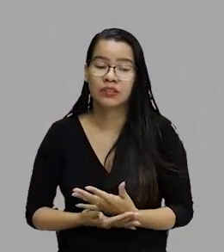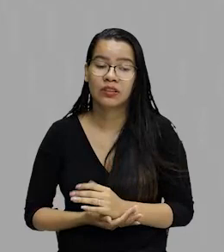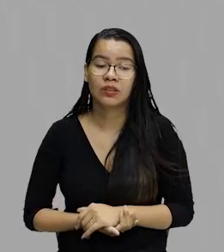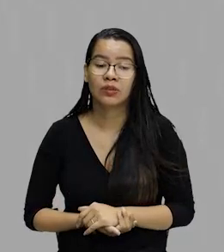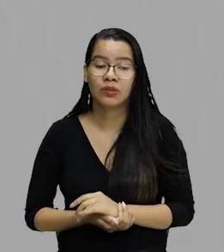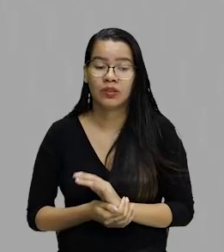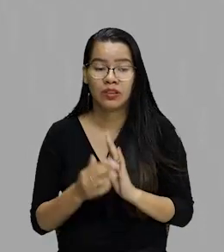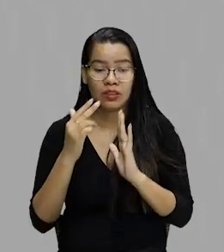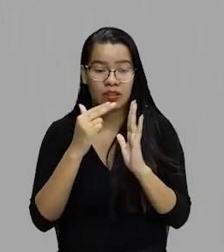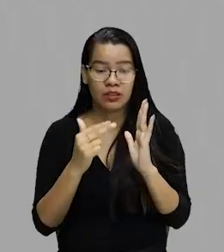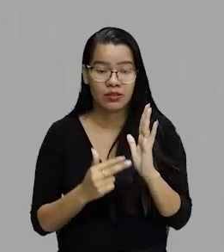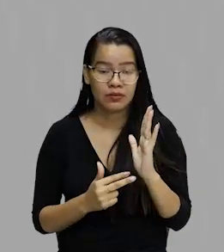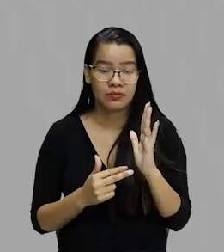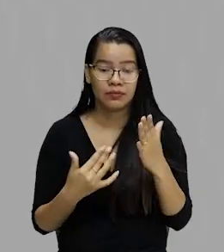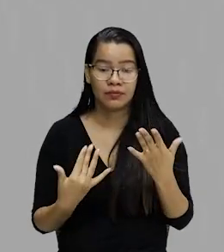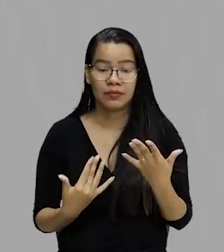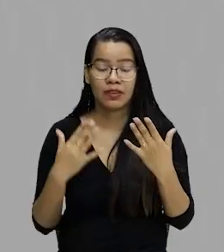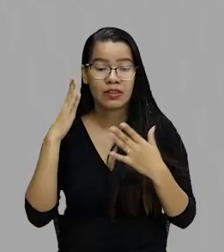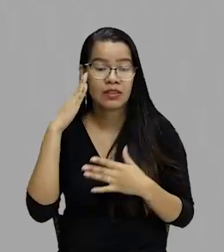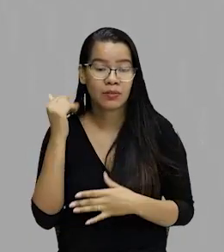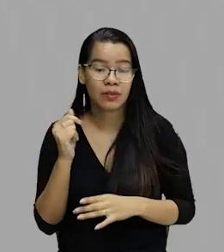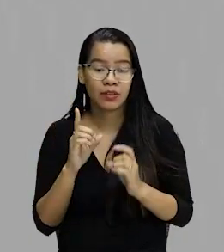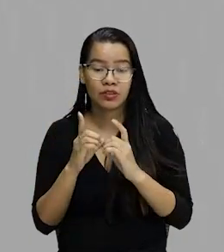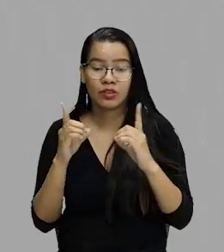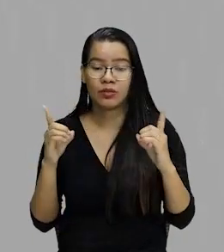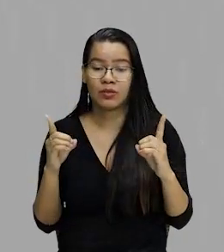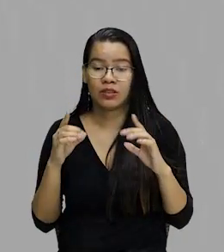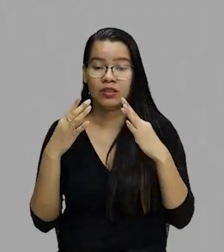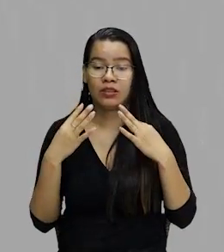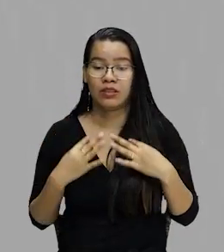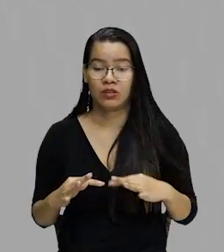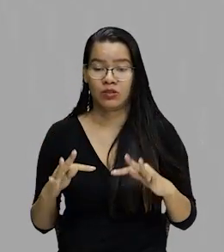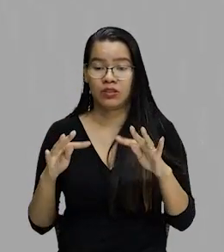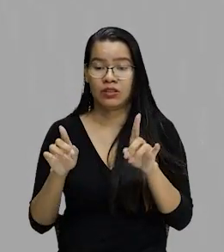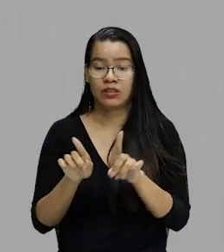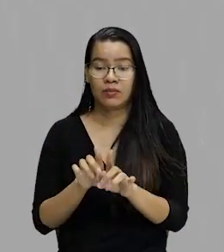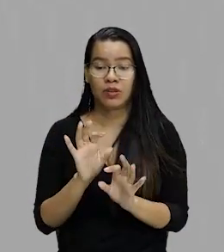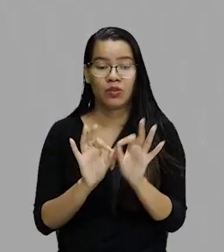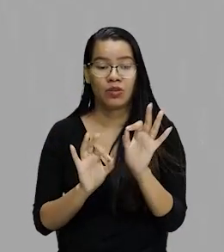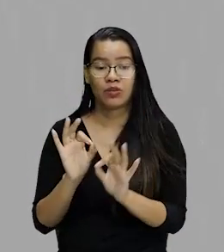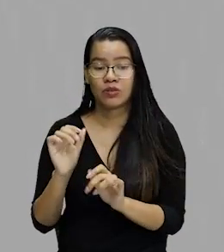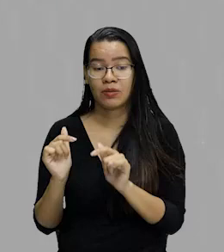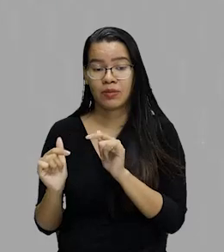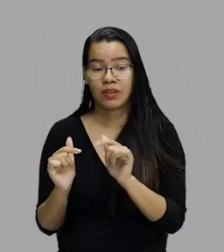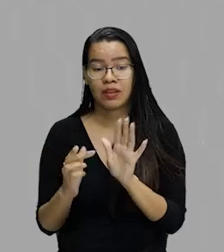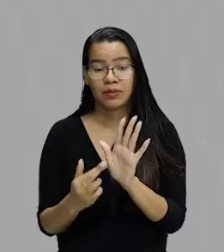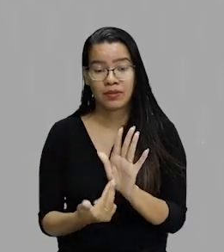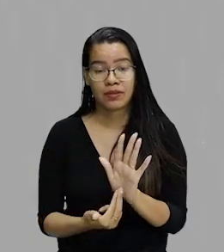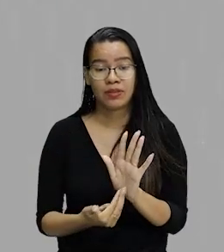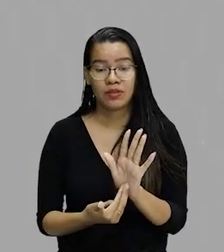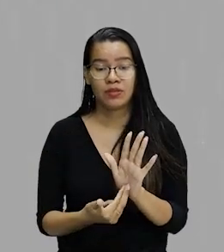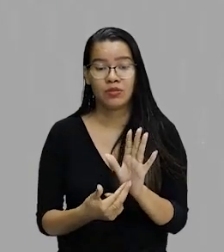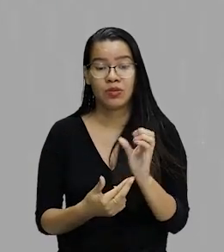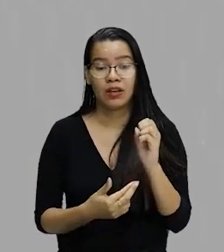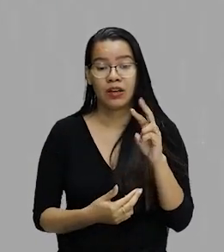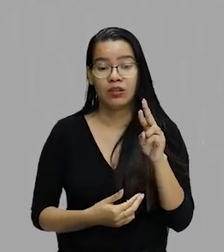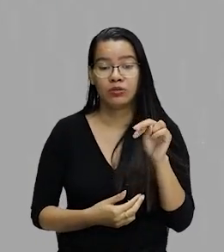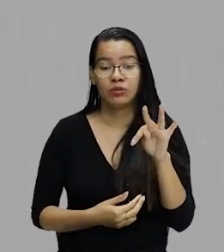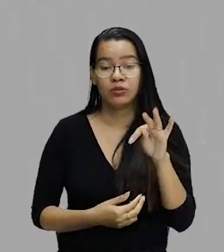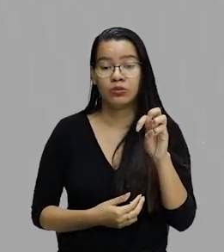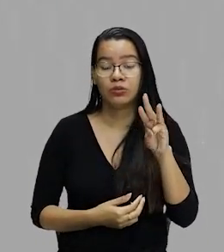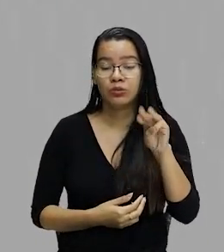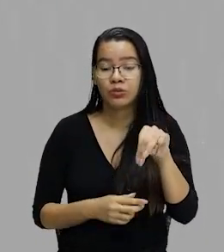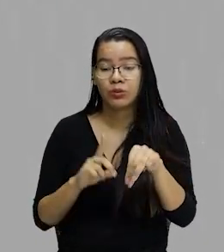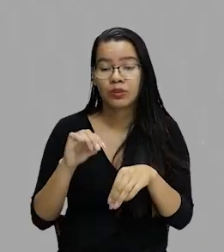entre tecnologia e organização do trabalho, a representação contida no cartoon é caracterizada pelo pessimismo em relação